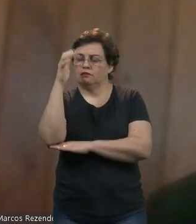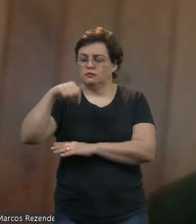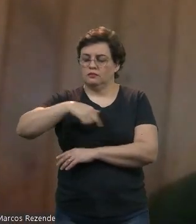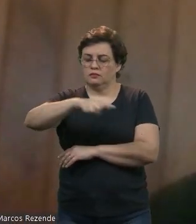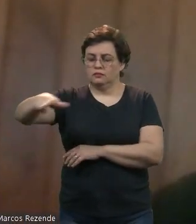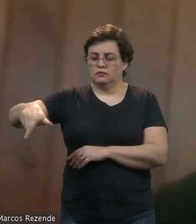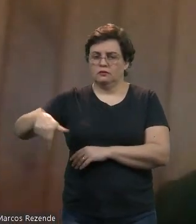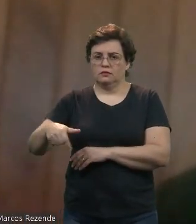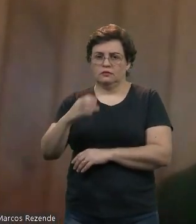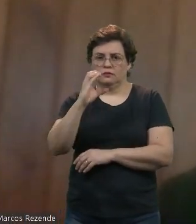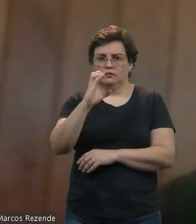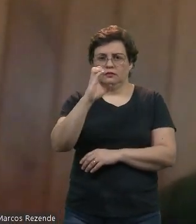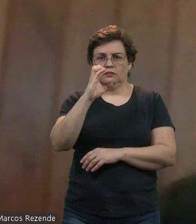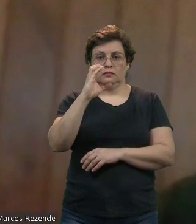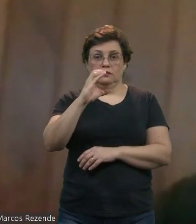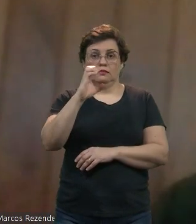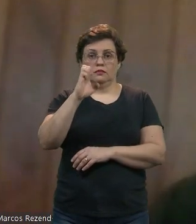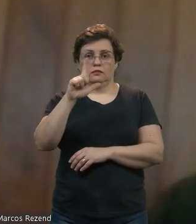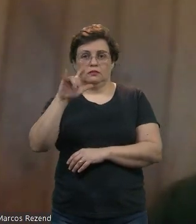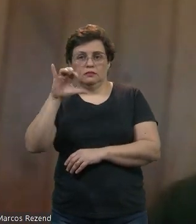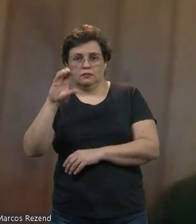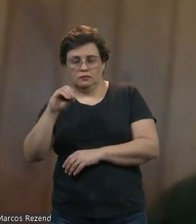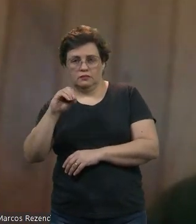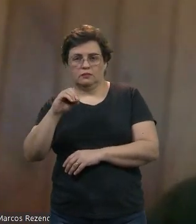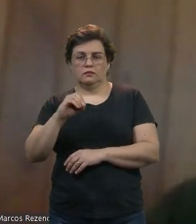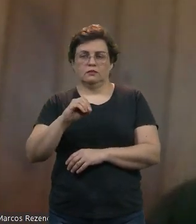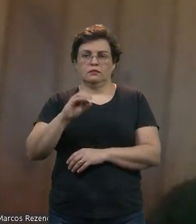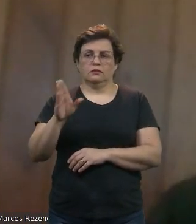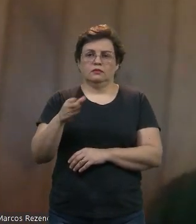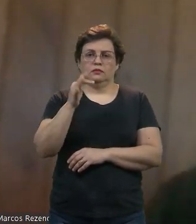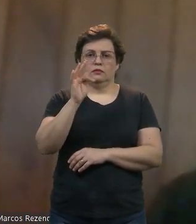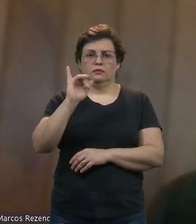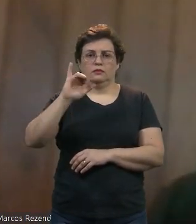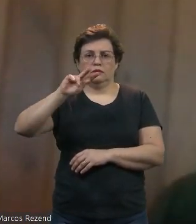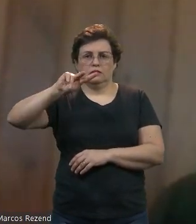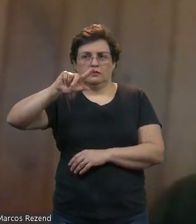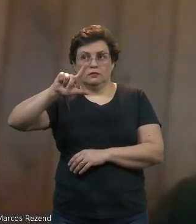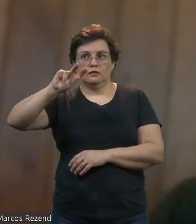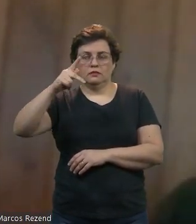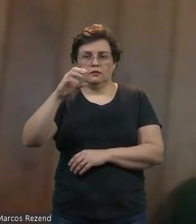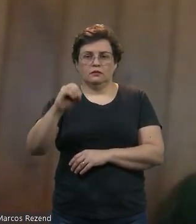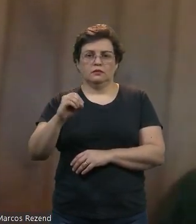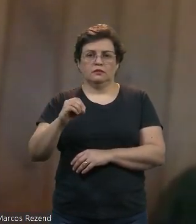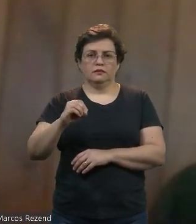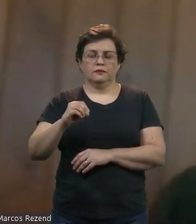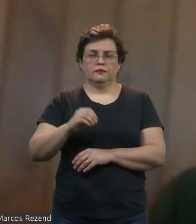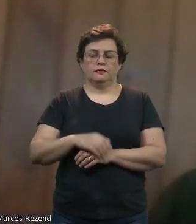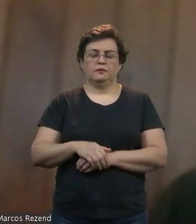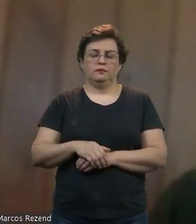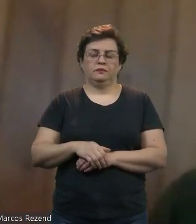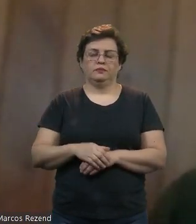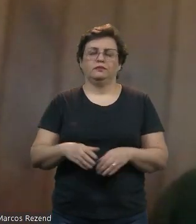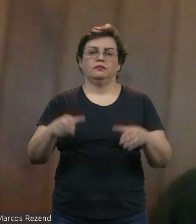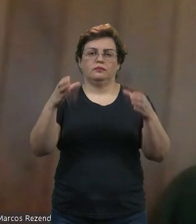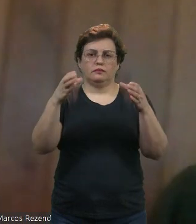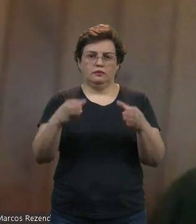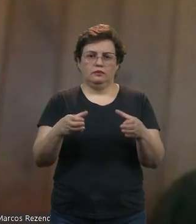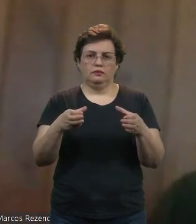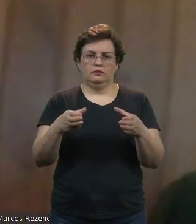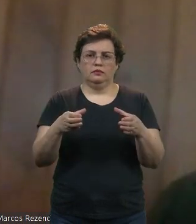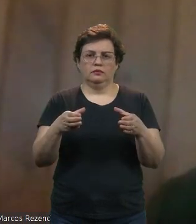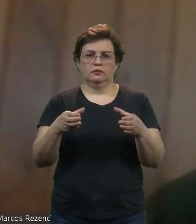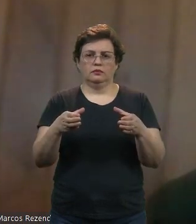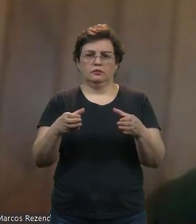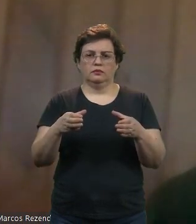José da Silva Filho, o sistema de lazer compreendido entre as ruas Sebastião Mazzali e Ângelo Trevelin,